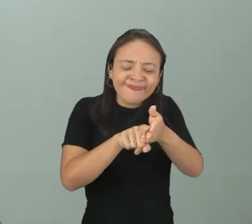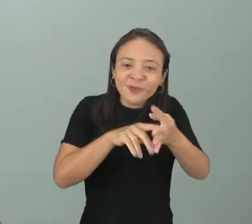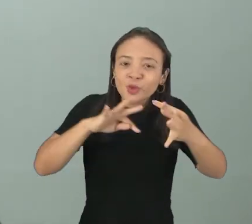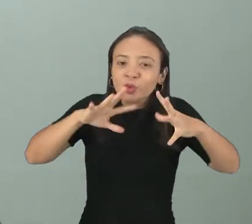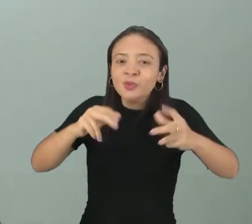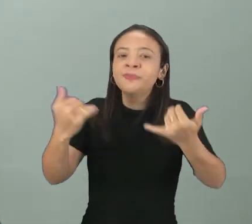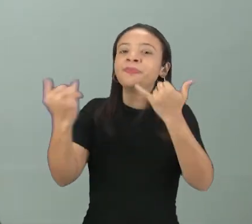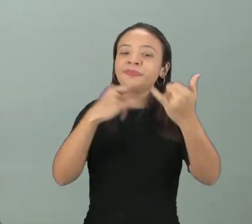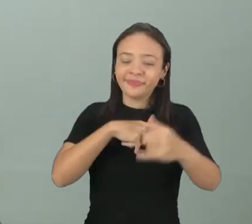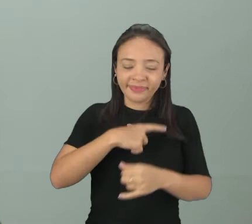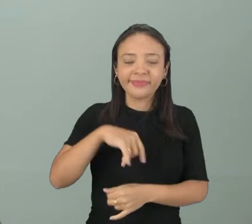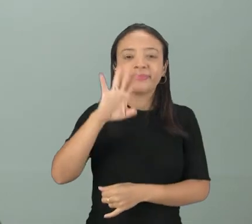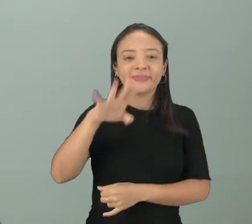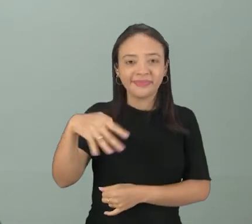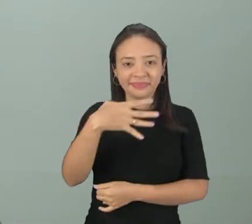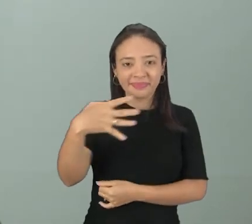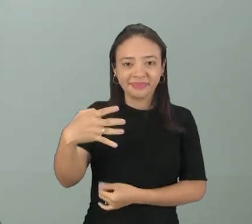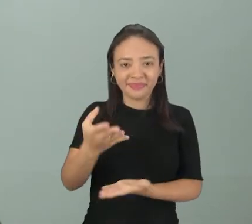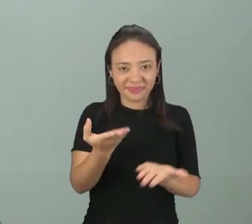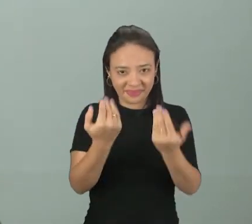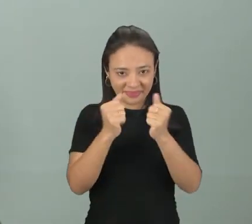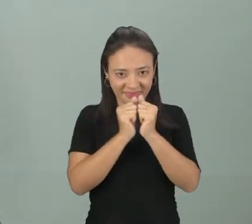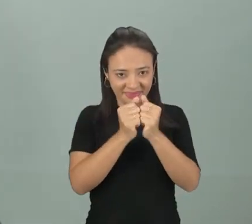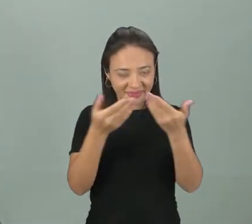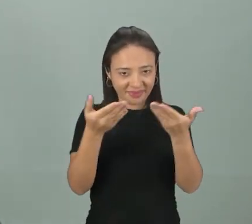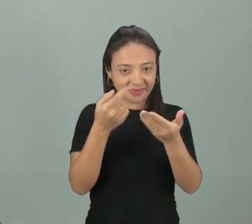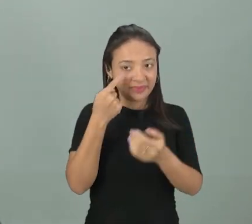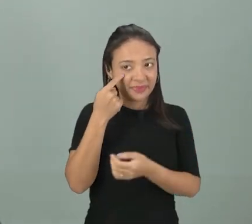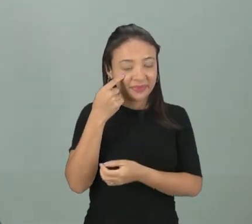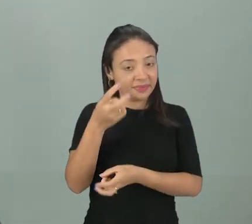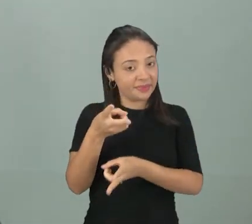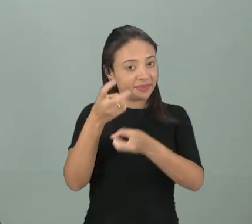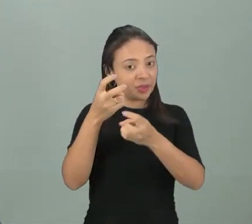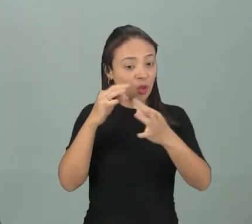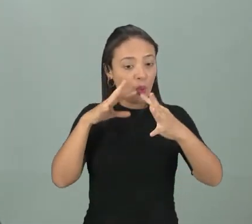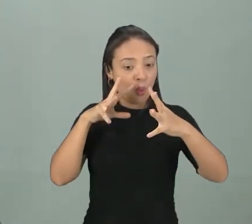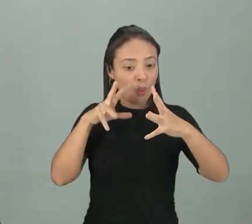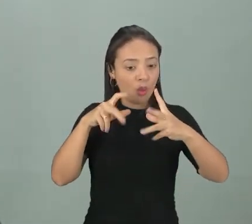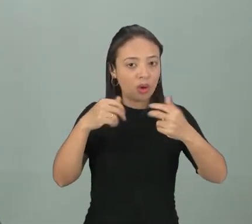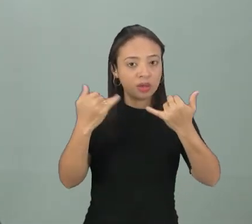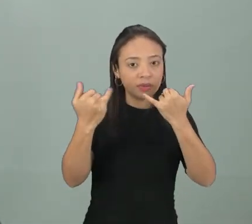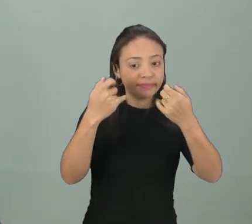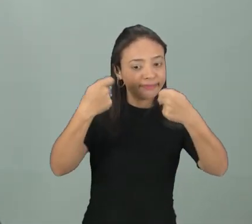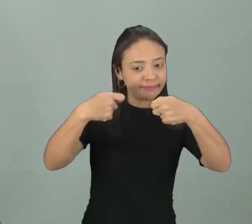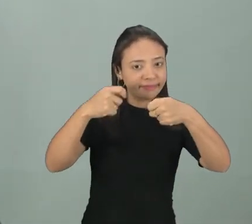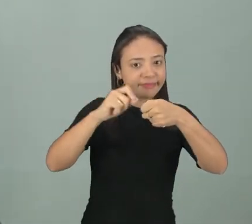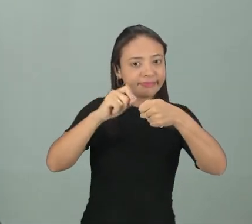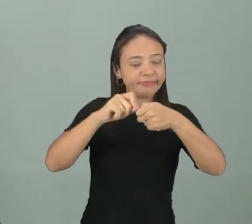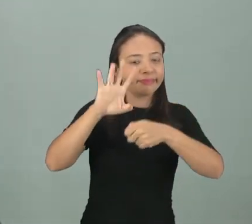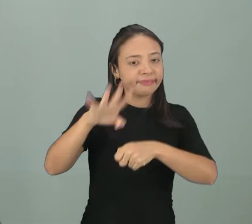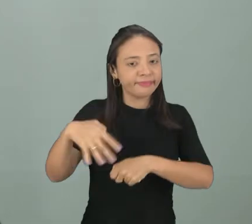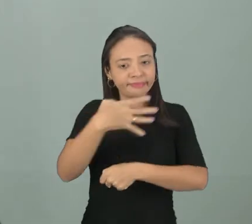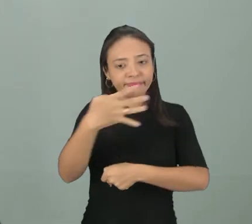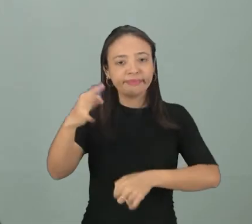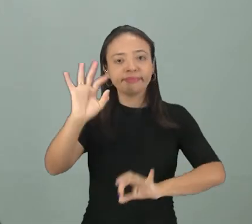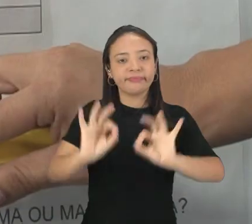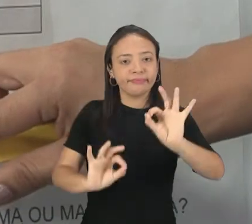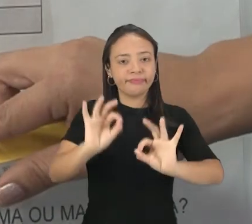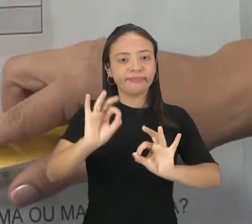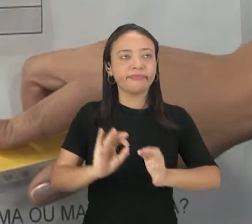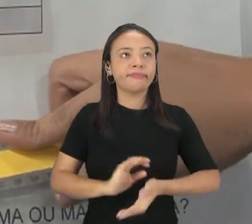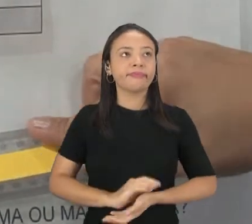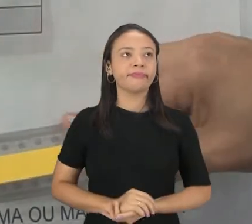informações que temos nessa tabela vamos juntos comigo vamos perceber aqui tudo que precisamos fazer nessa tá bem